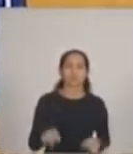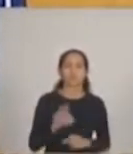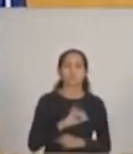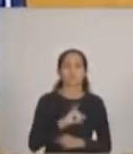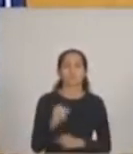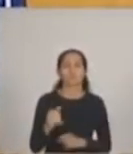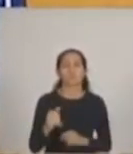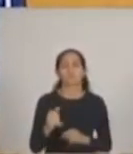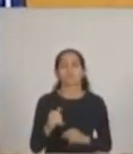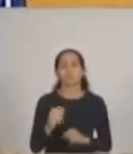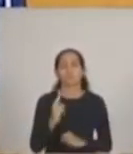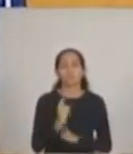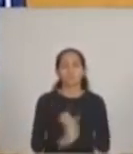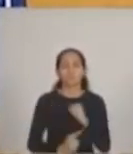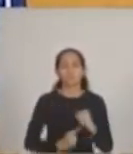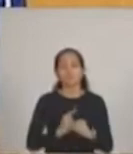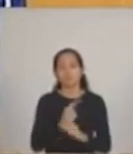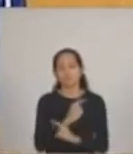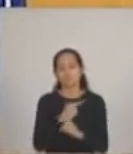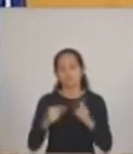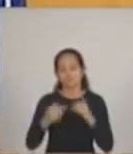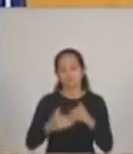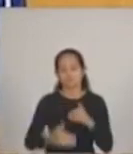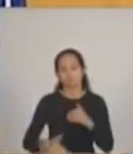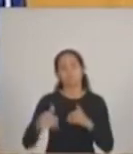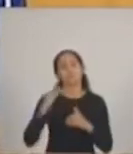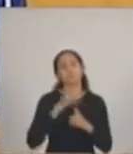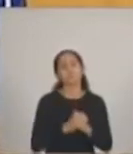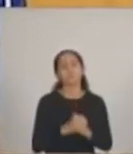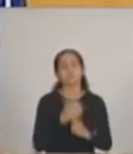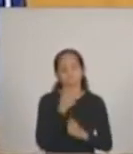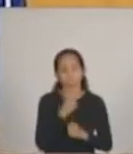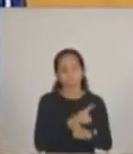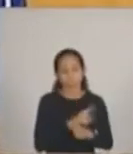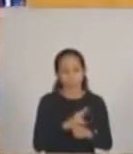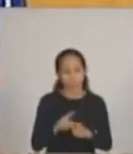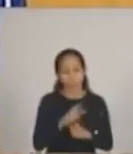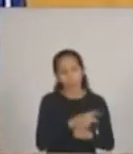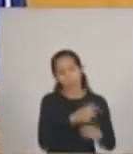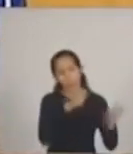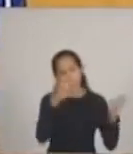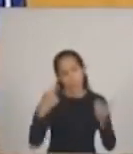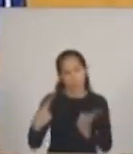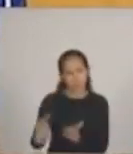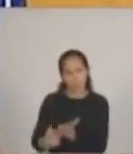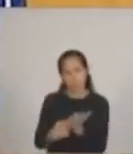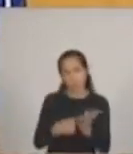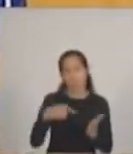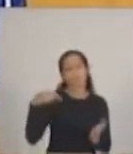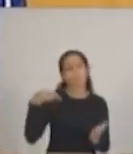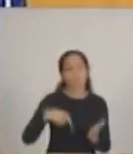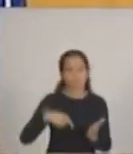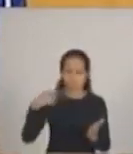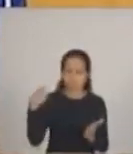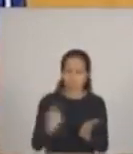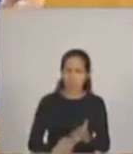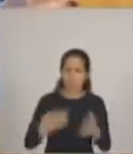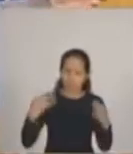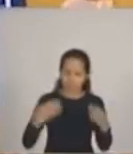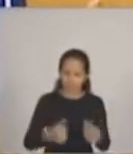meio. E o doutor Aníbal fez em público alguns compromissos que cumpriu na íntegra.